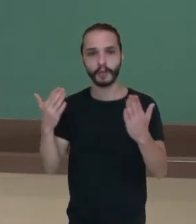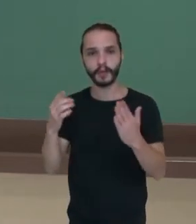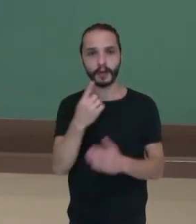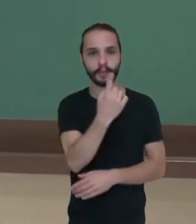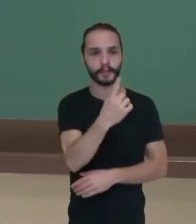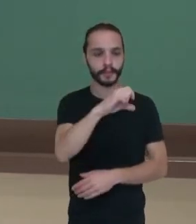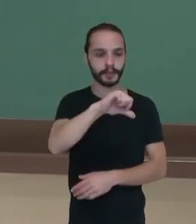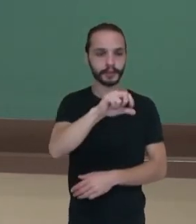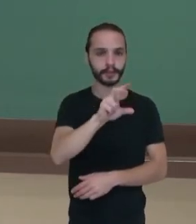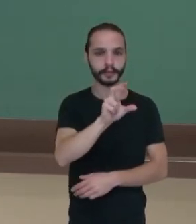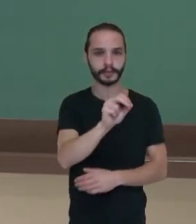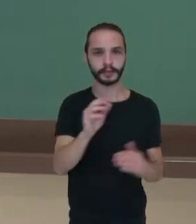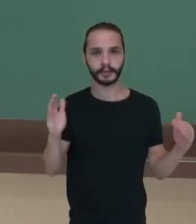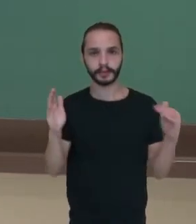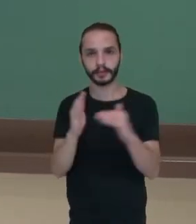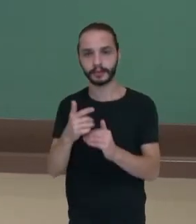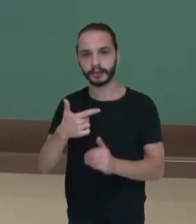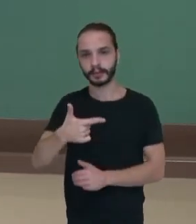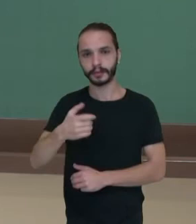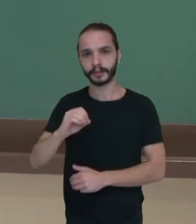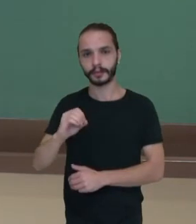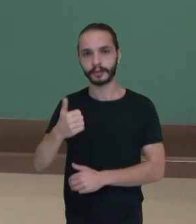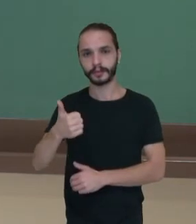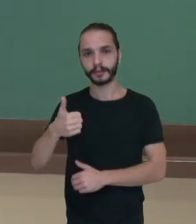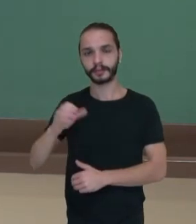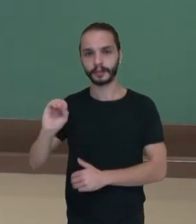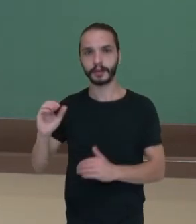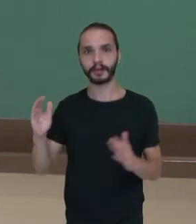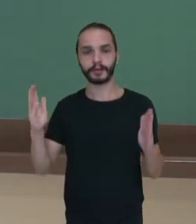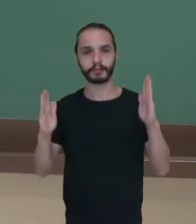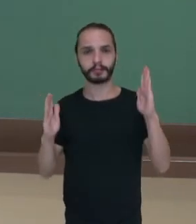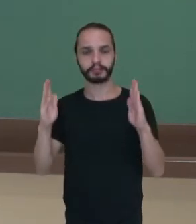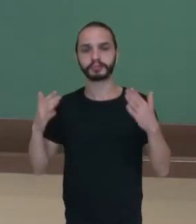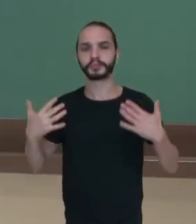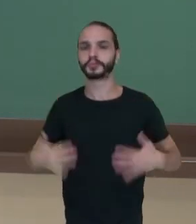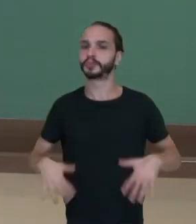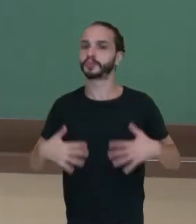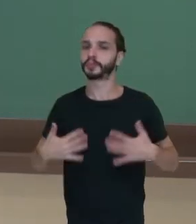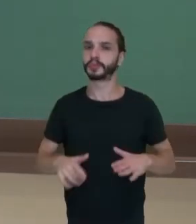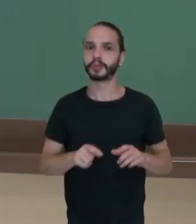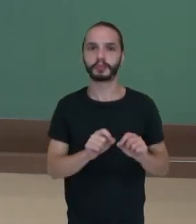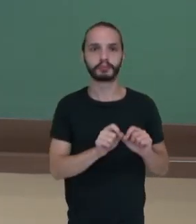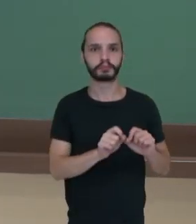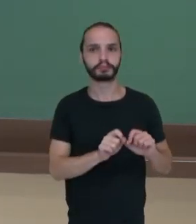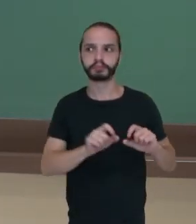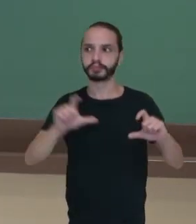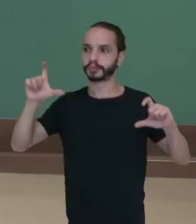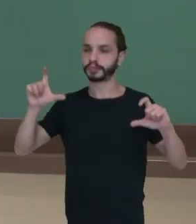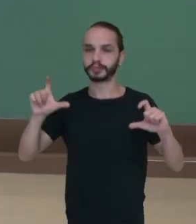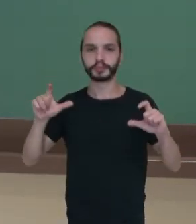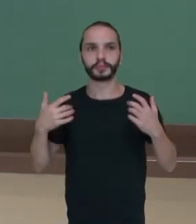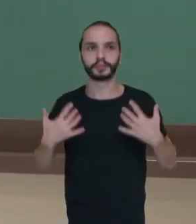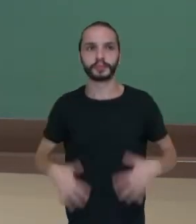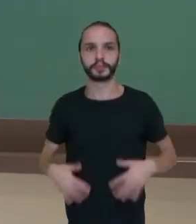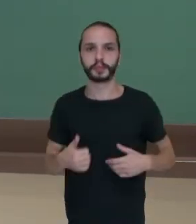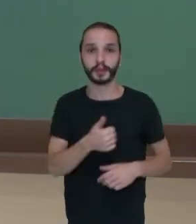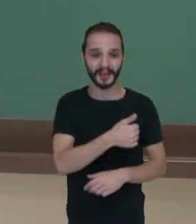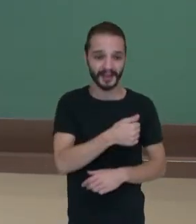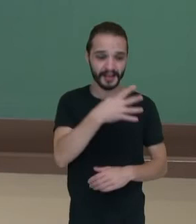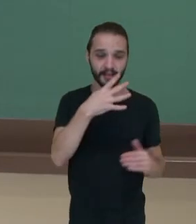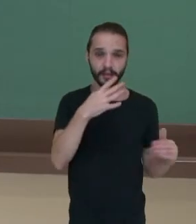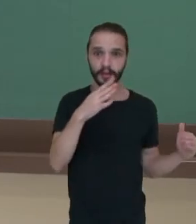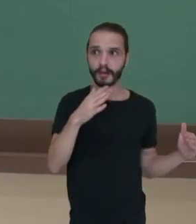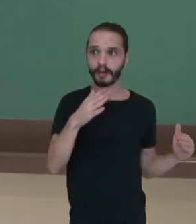até 2010, segundo os estudos do IBGE. É um aumento muito significativo, gigantesco de participação